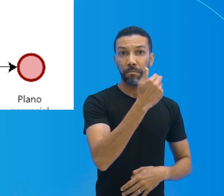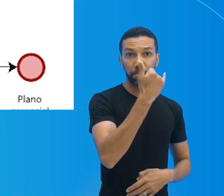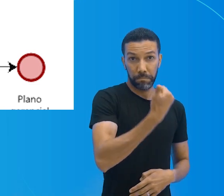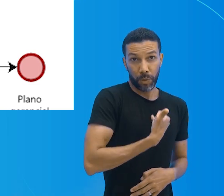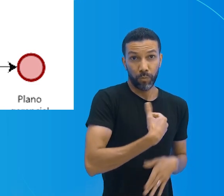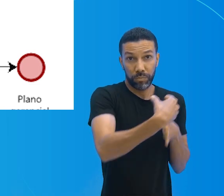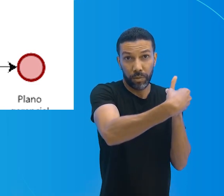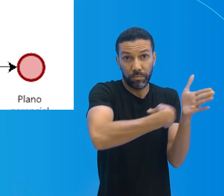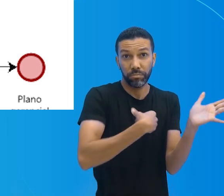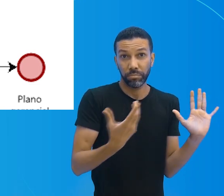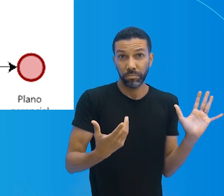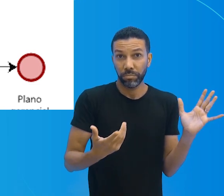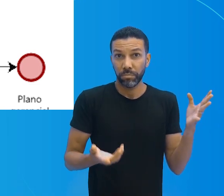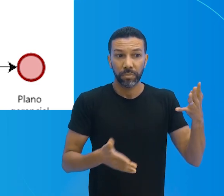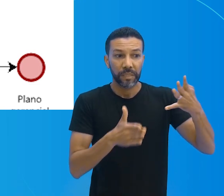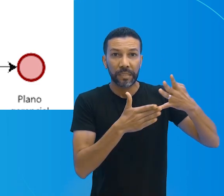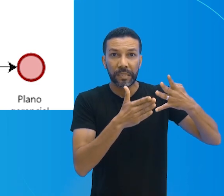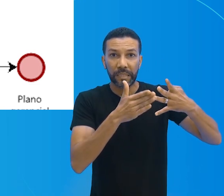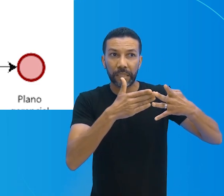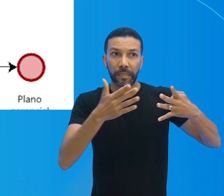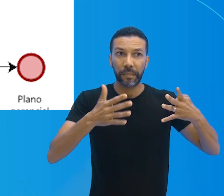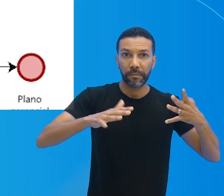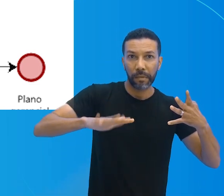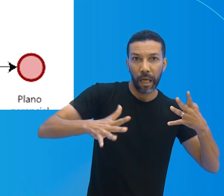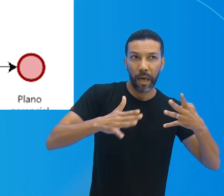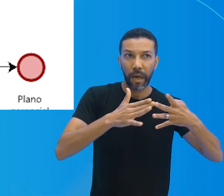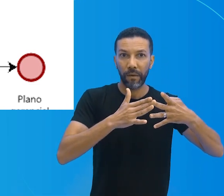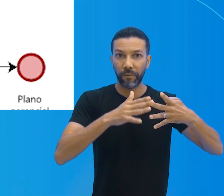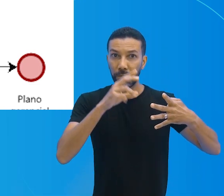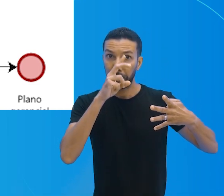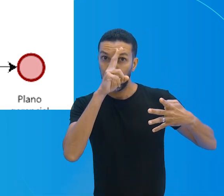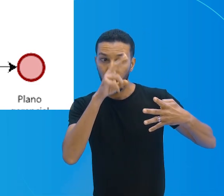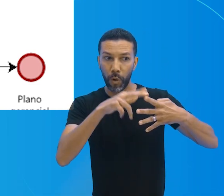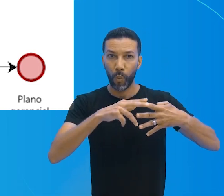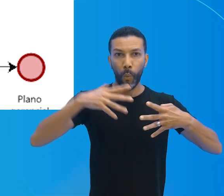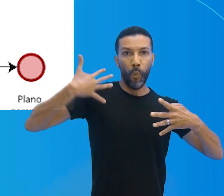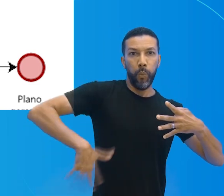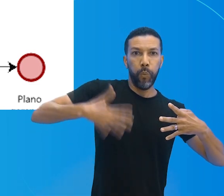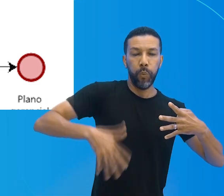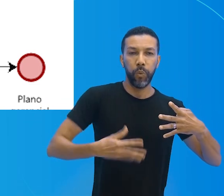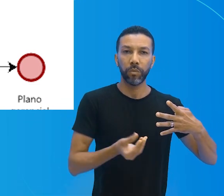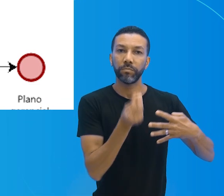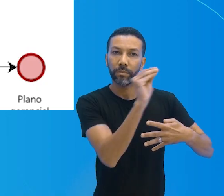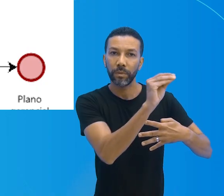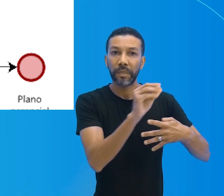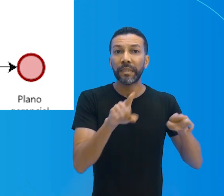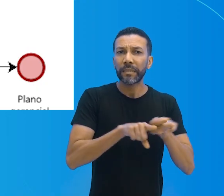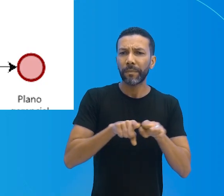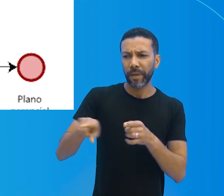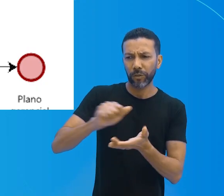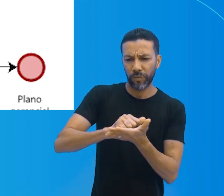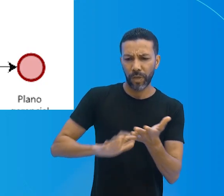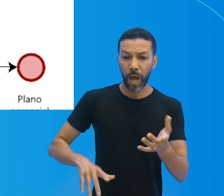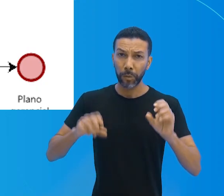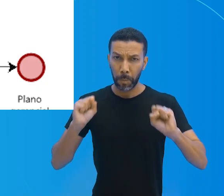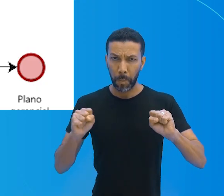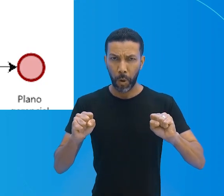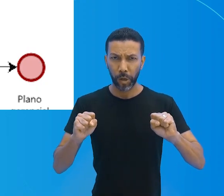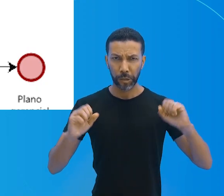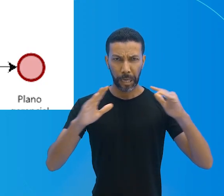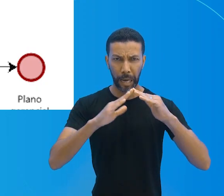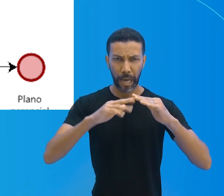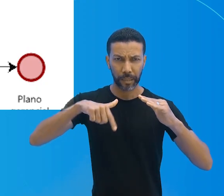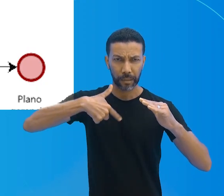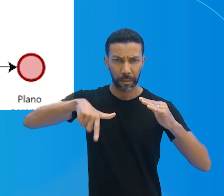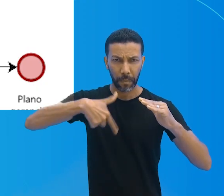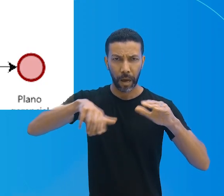essa informação, tá? E se aquela atividade ela pode ser feita no teletrabalho ou só presencial,